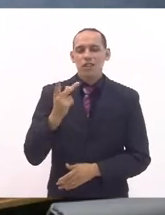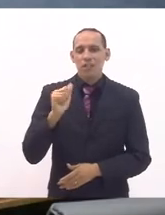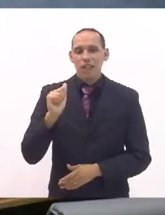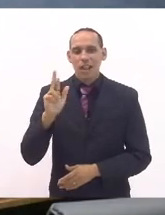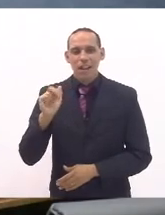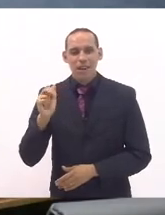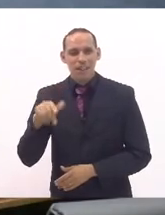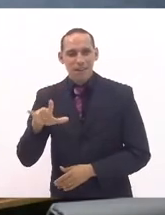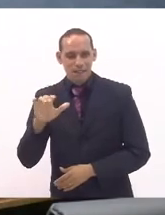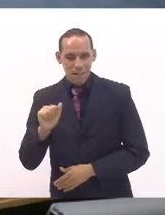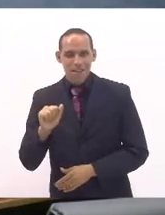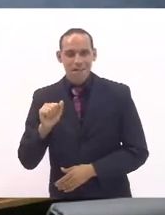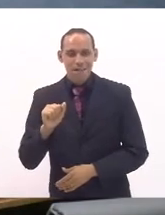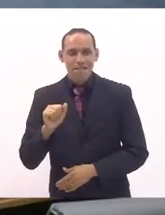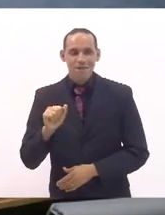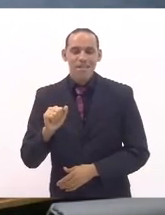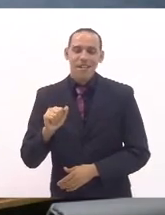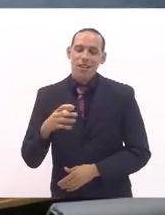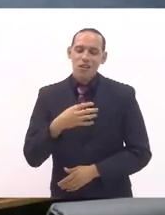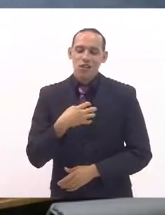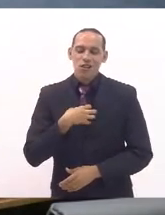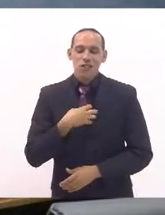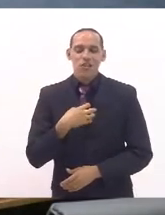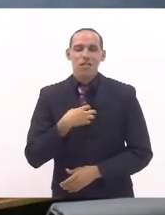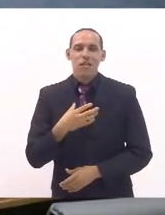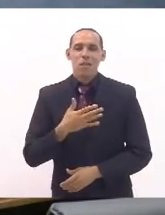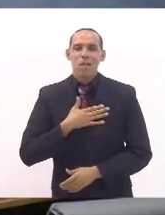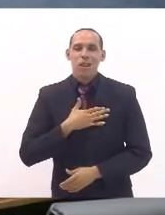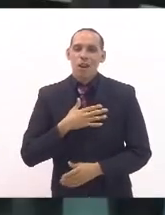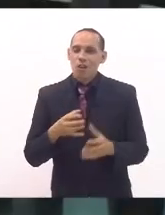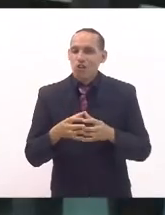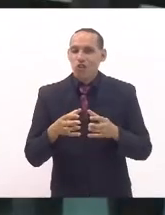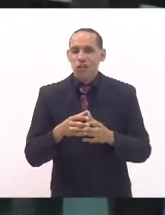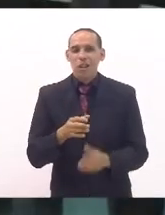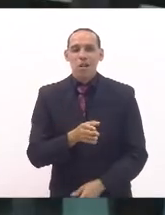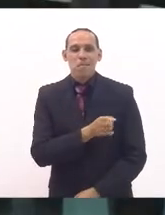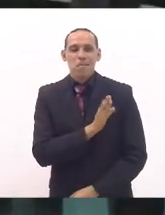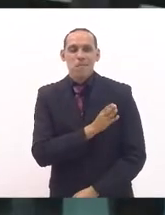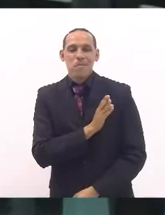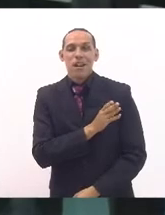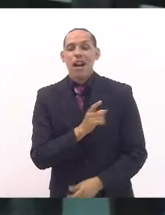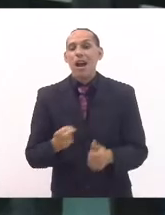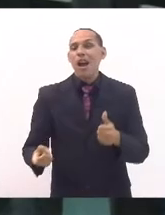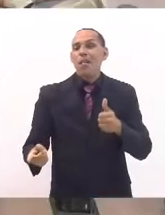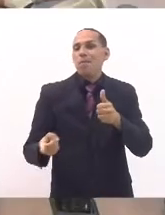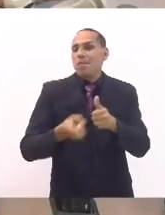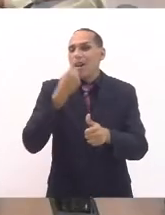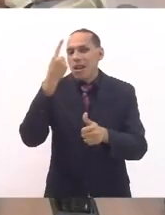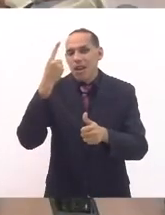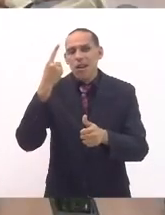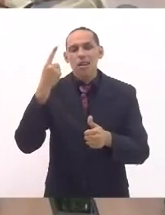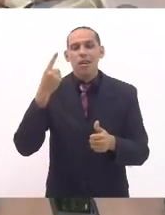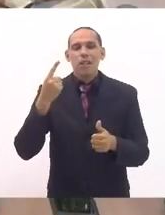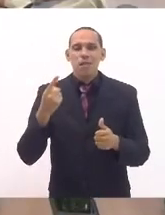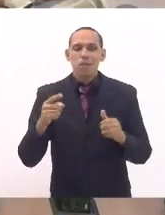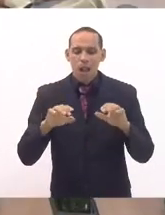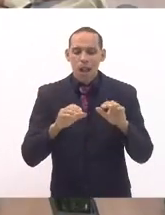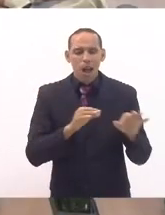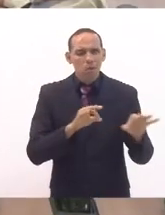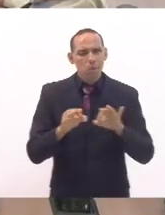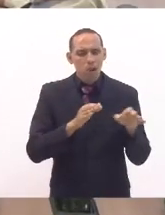o Flamengo. E essa foi a primeira organização popular, embora não seja do Rio de Janeiro, tenha sido